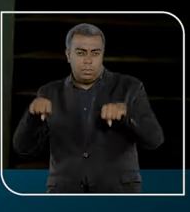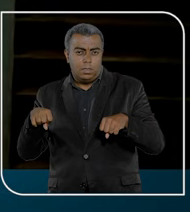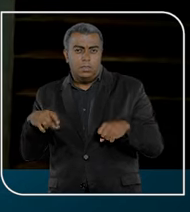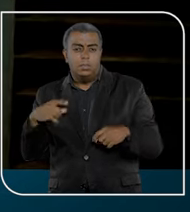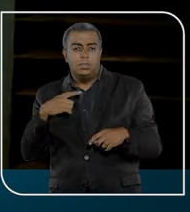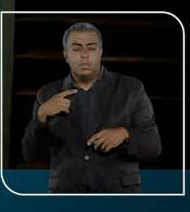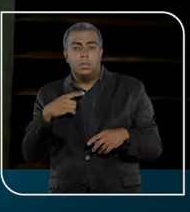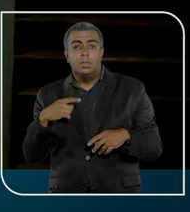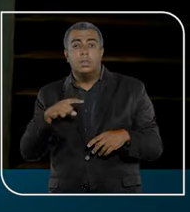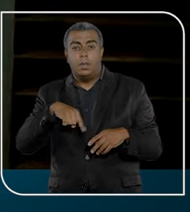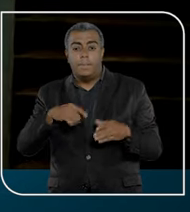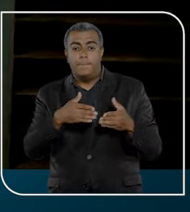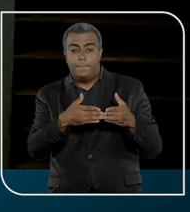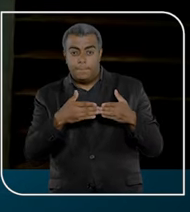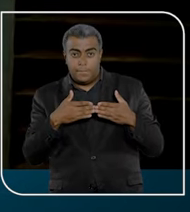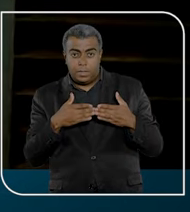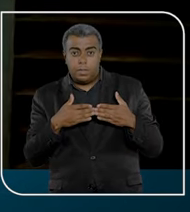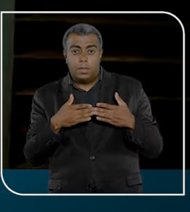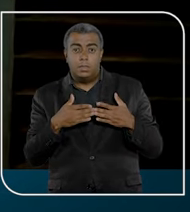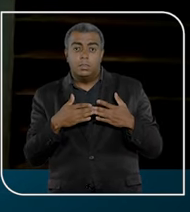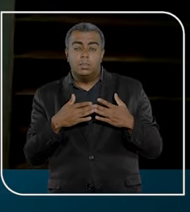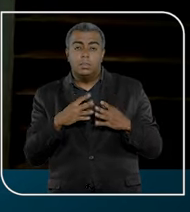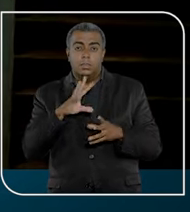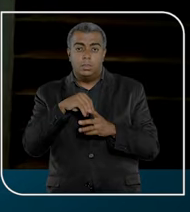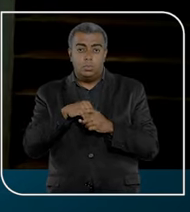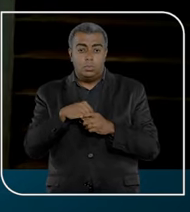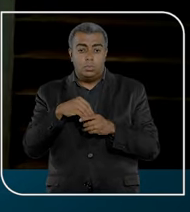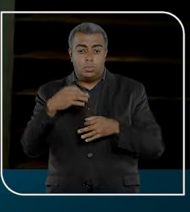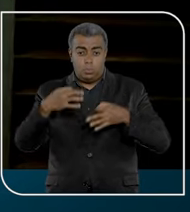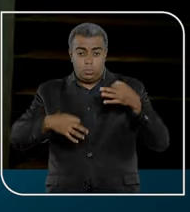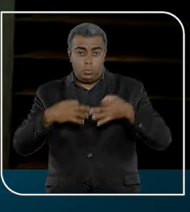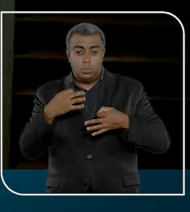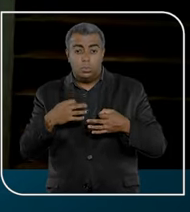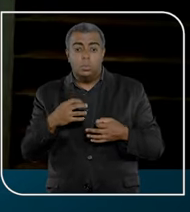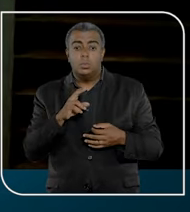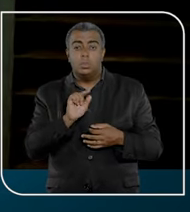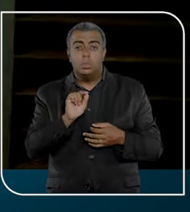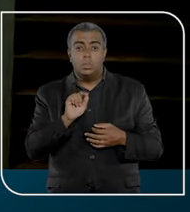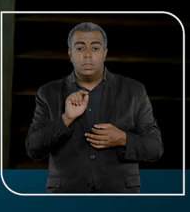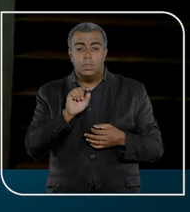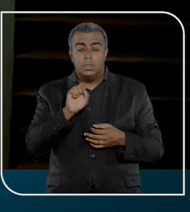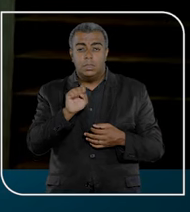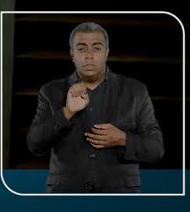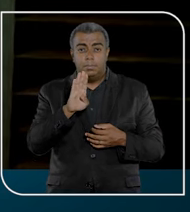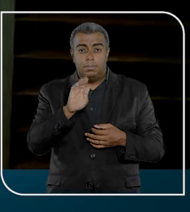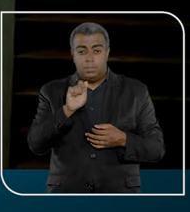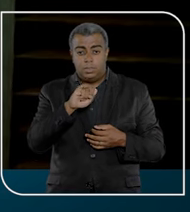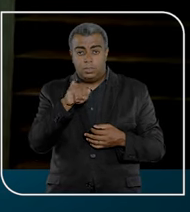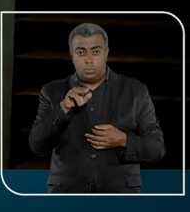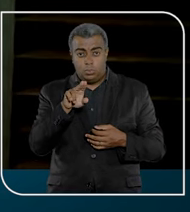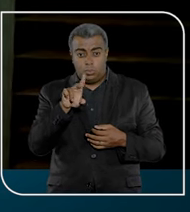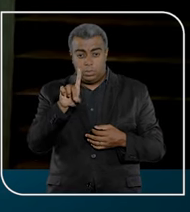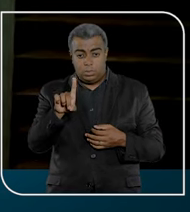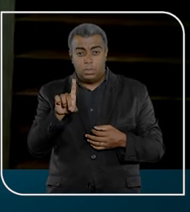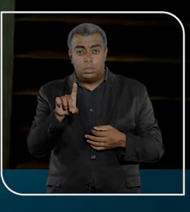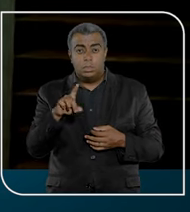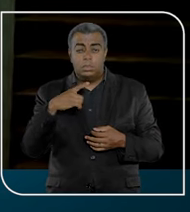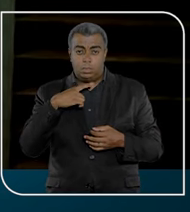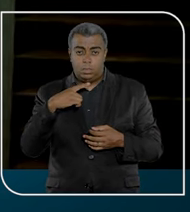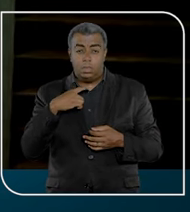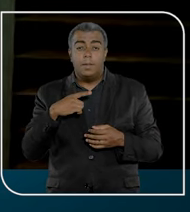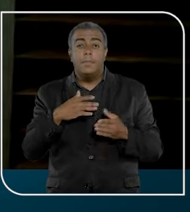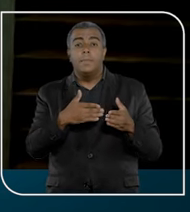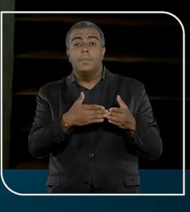tem alguns sistemas hoje em dia, né, que a gente pede essa penhora judicial, hoje em dia o sistema chama